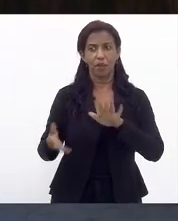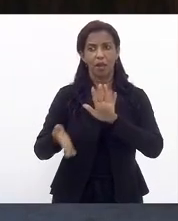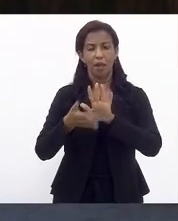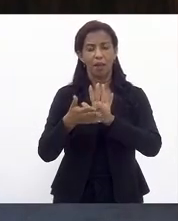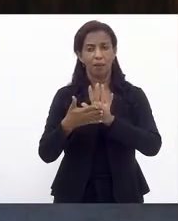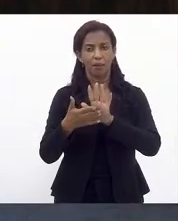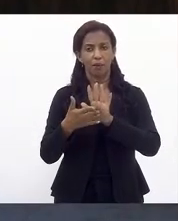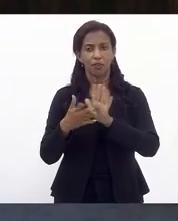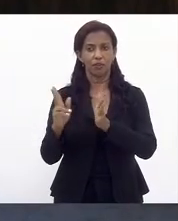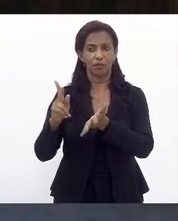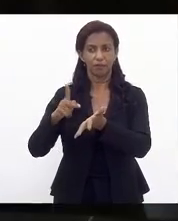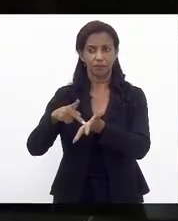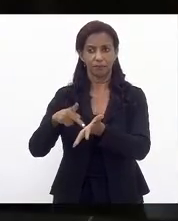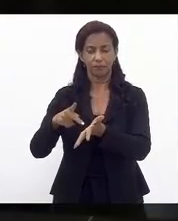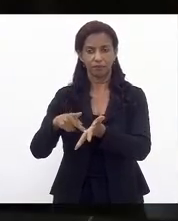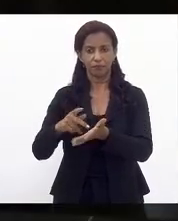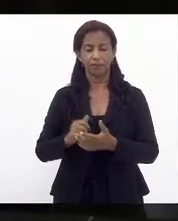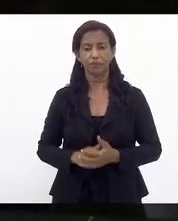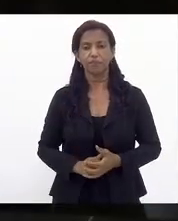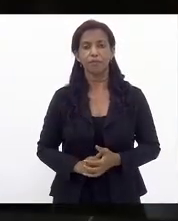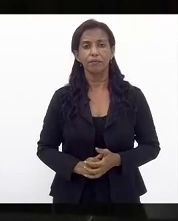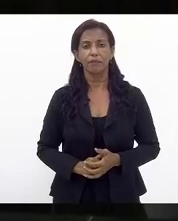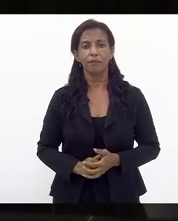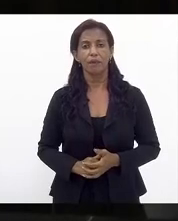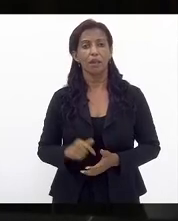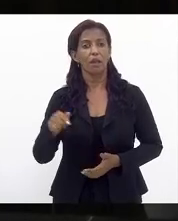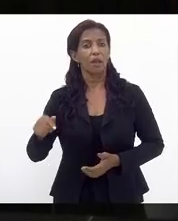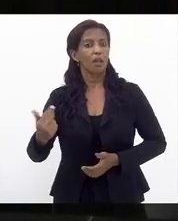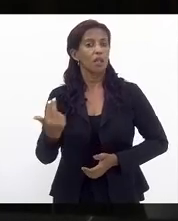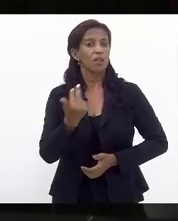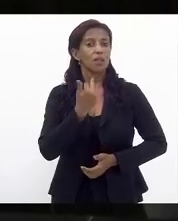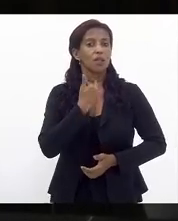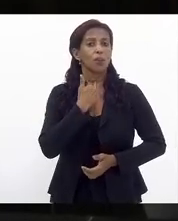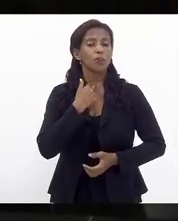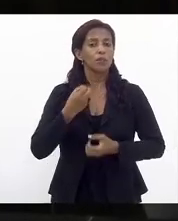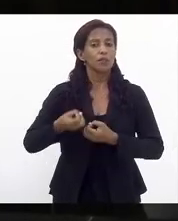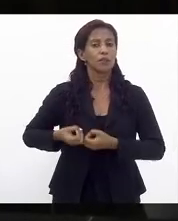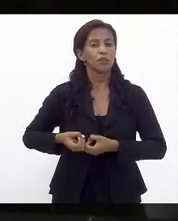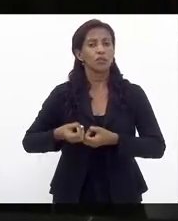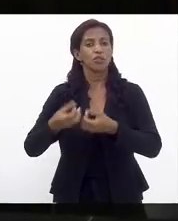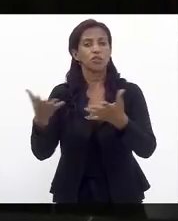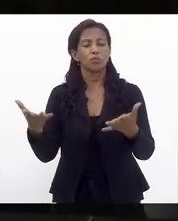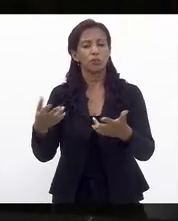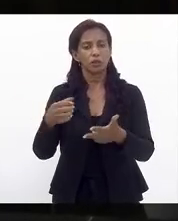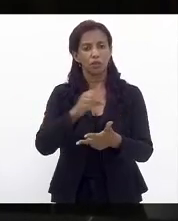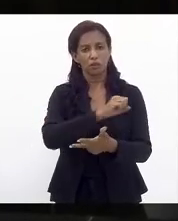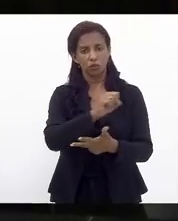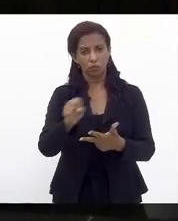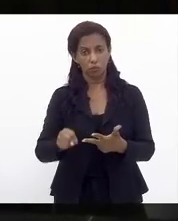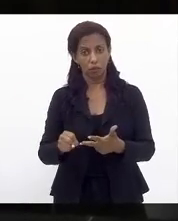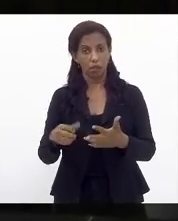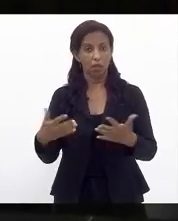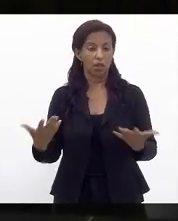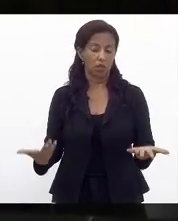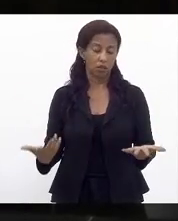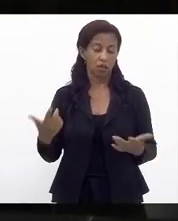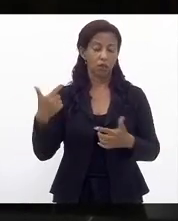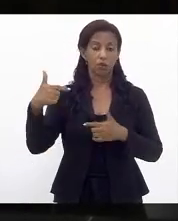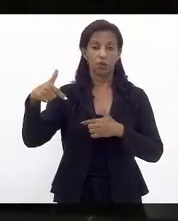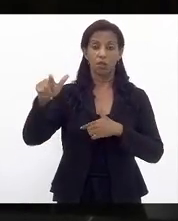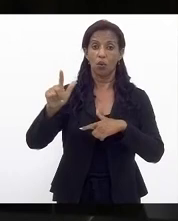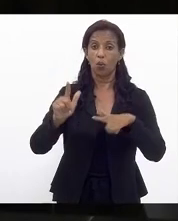proposta original era que isso não pudesse ser distribuído entre os poderes Então esse é o